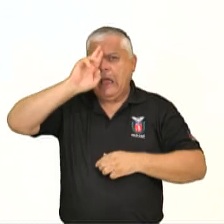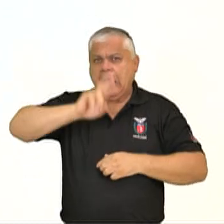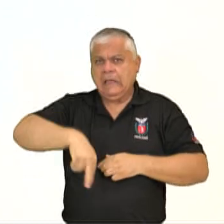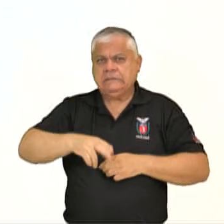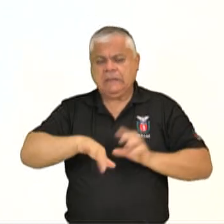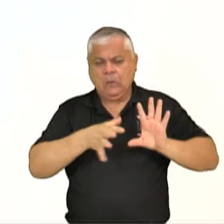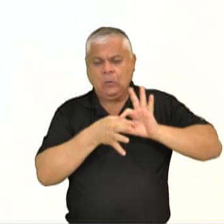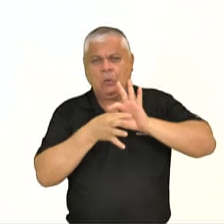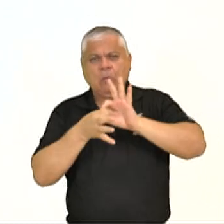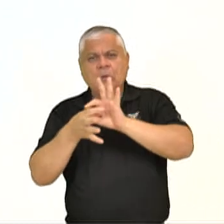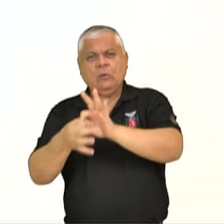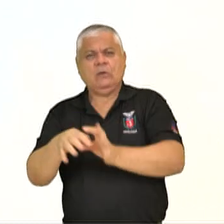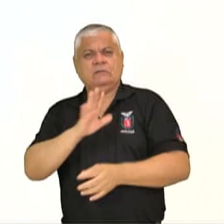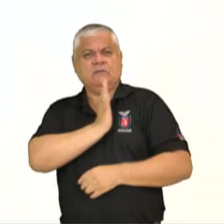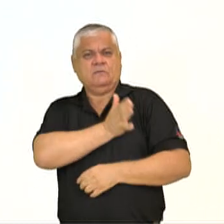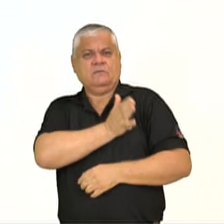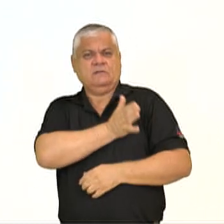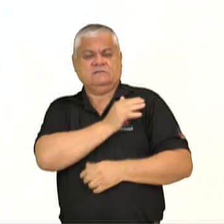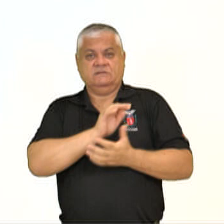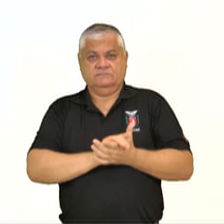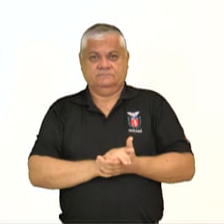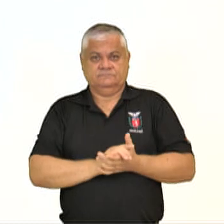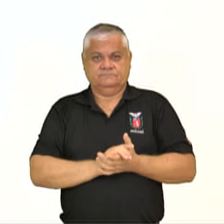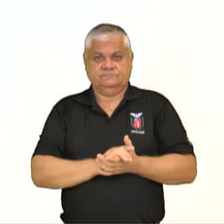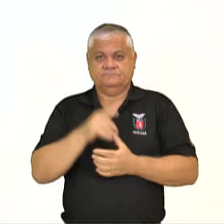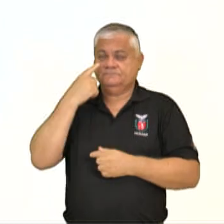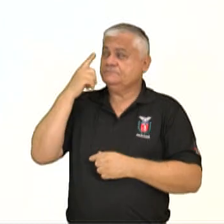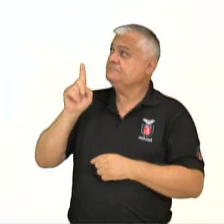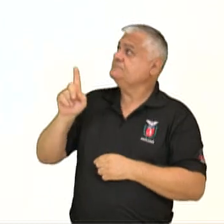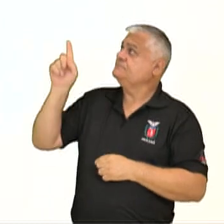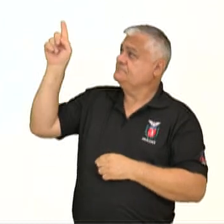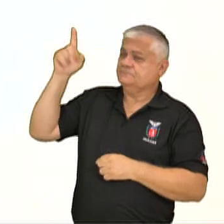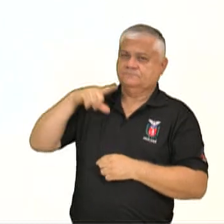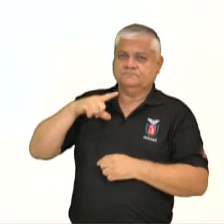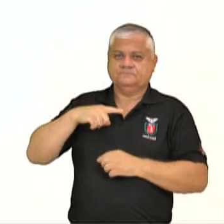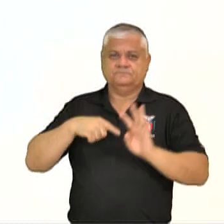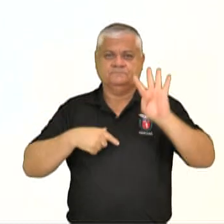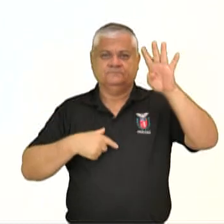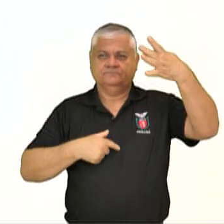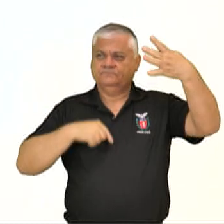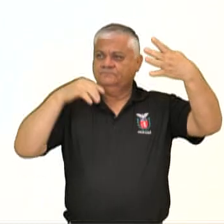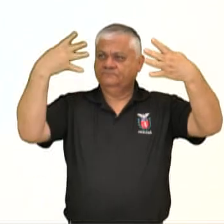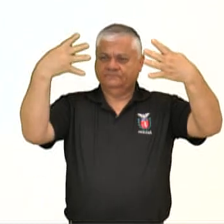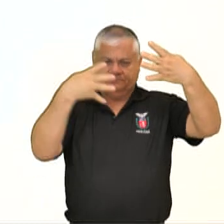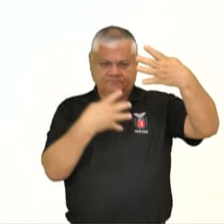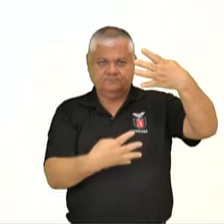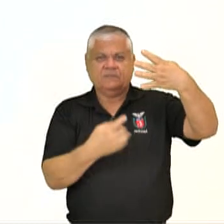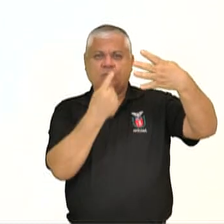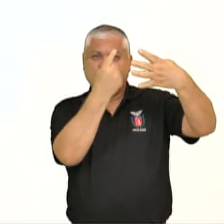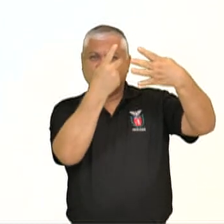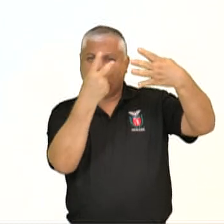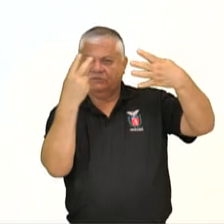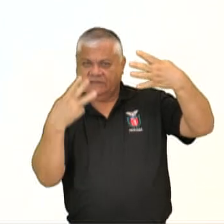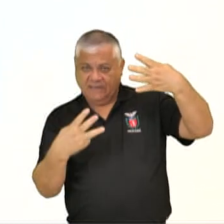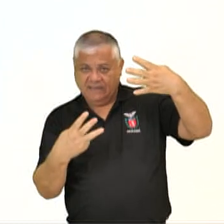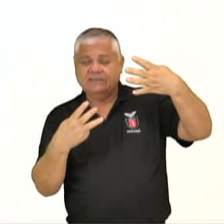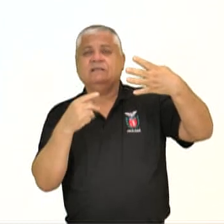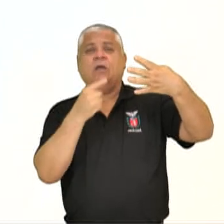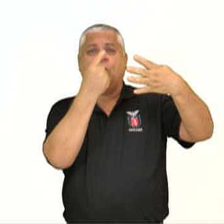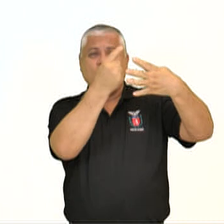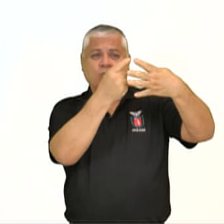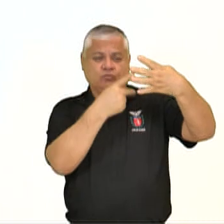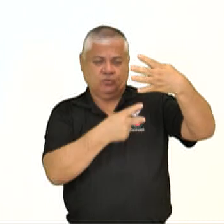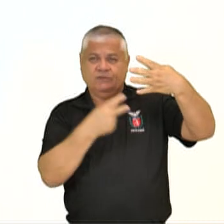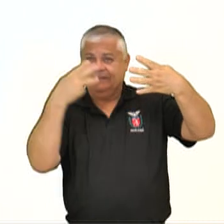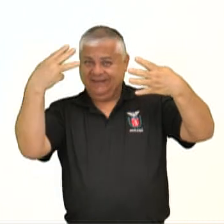de corda que se chama coração. Observe que as partes em verde, numeradas como 1, 2, 3 até número